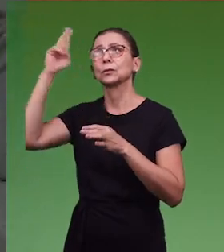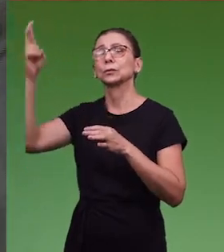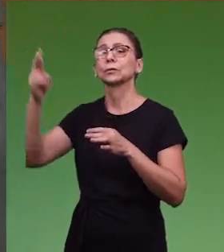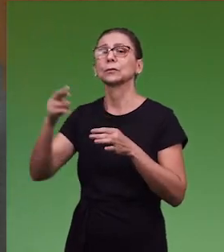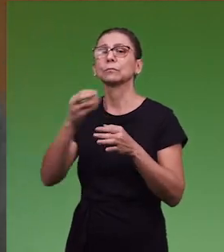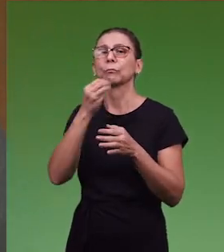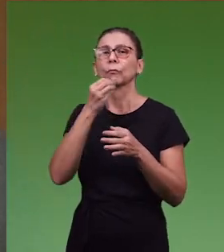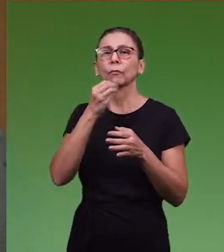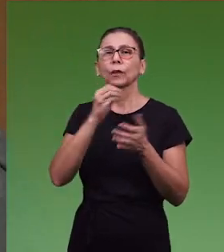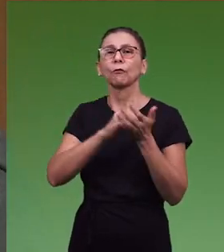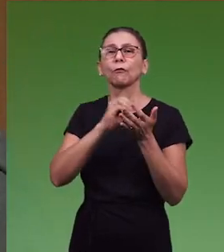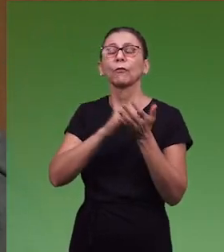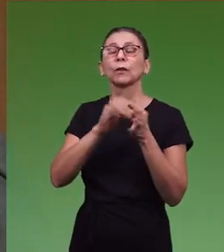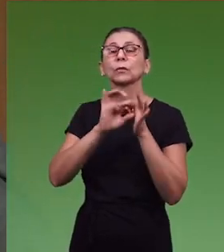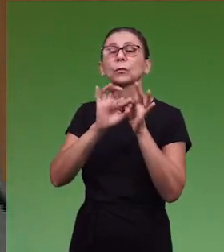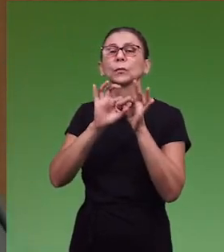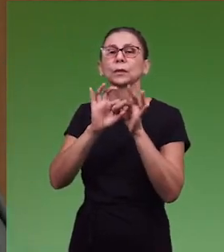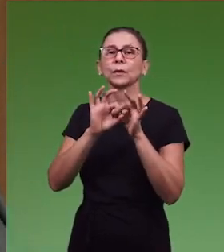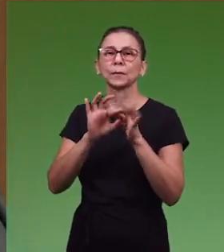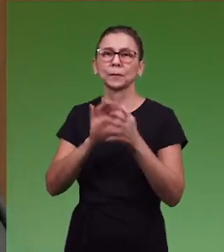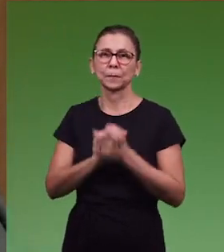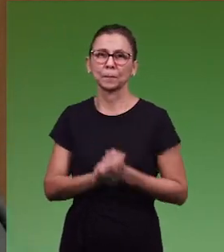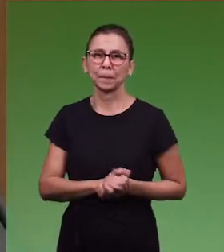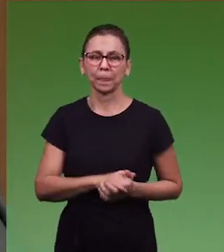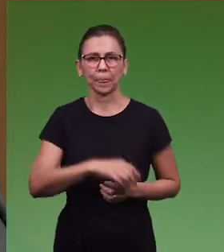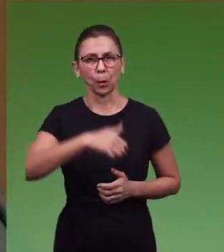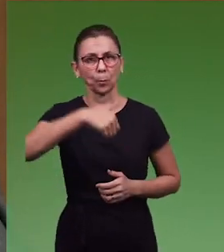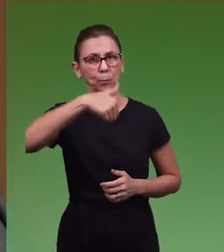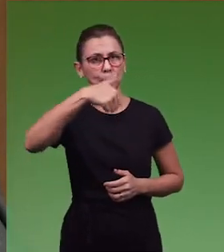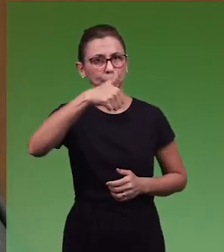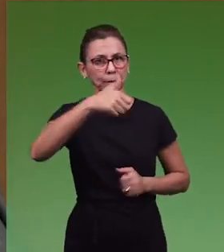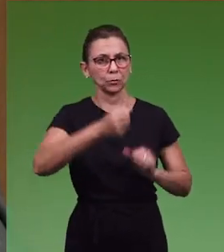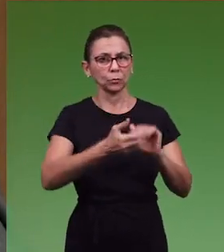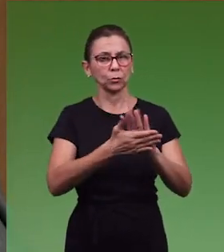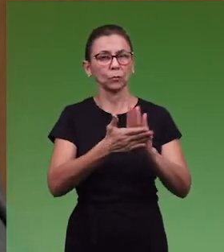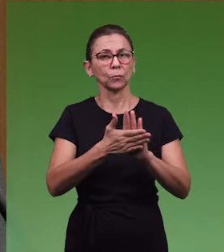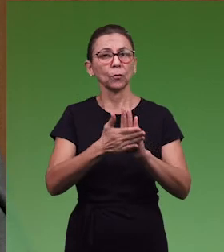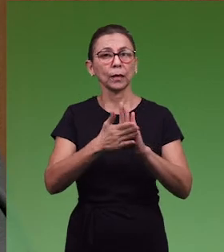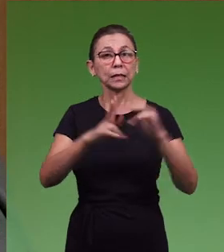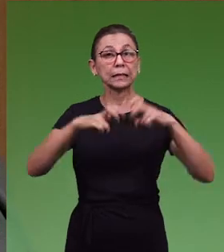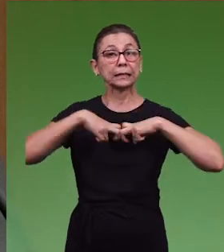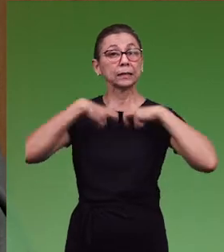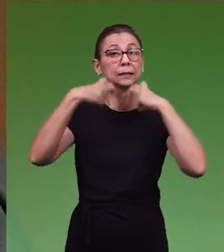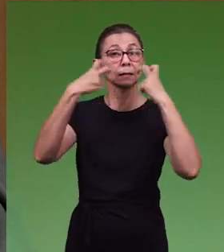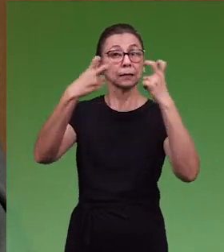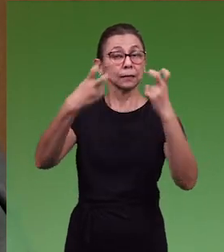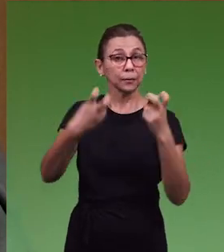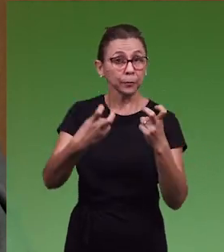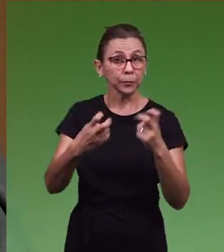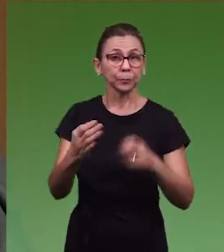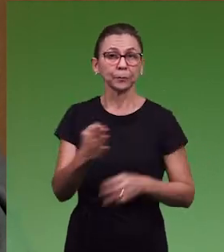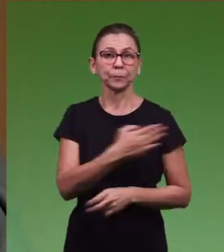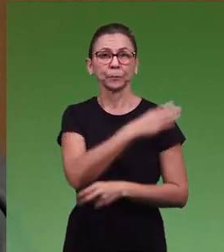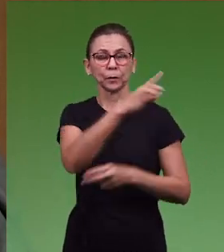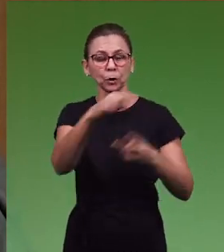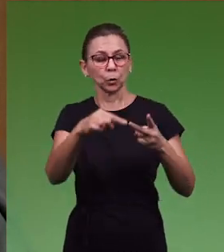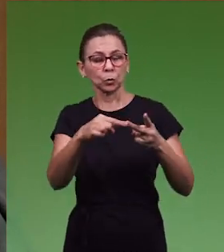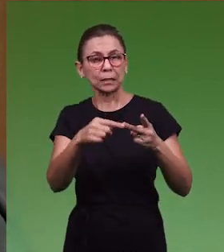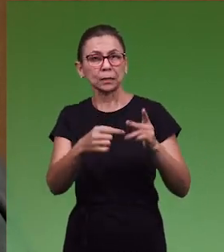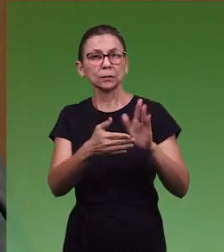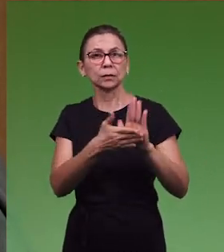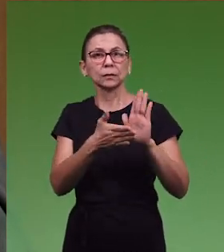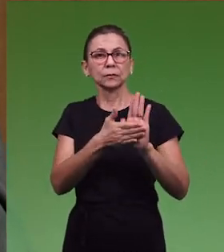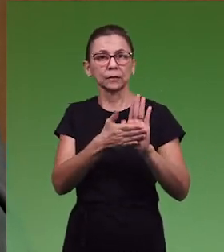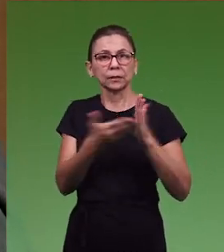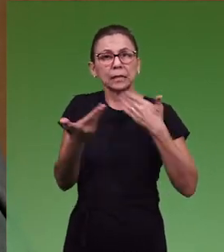Então, o que se recomenda? O primeiro hino é de clamor. O segundo hino, de dedicação. O